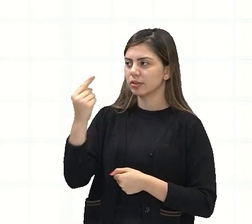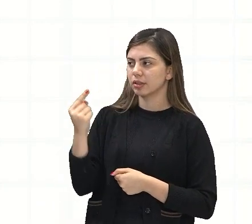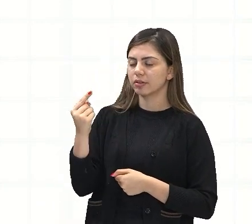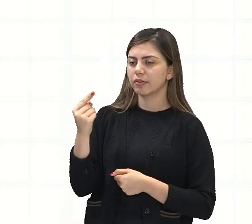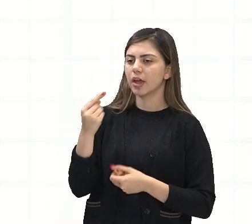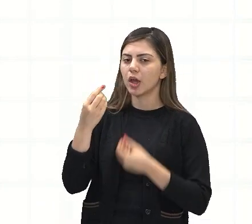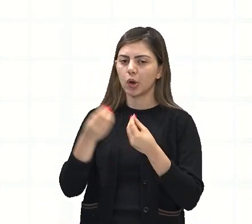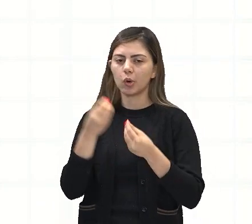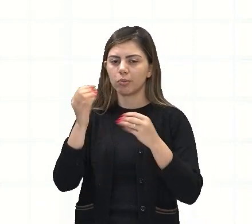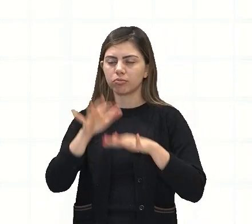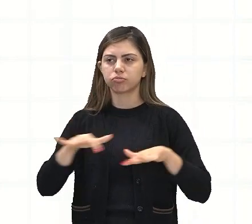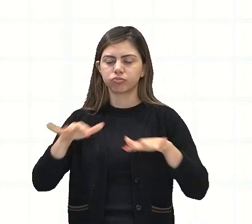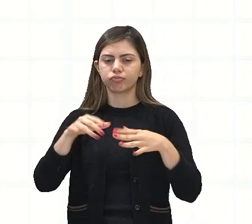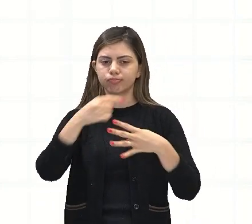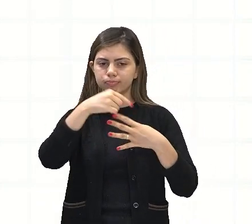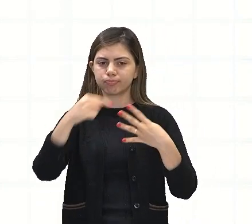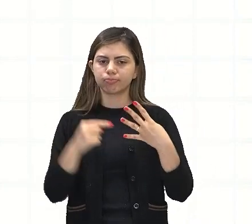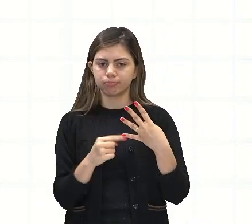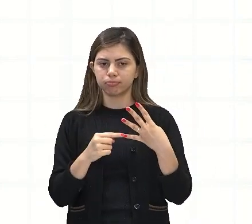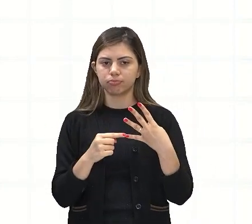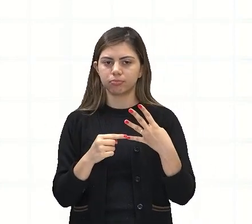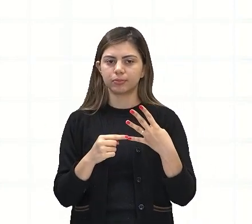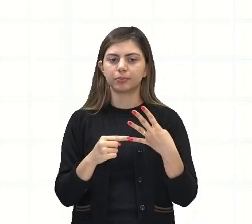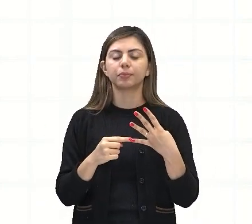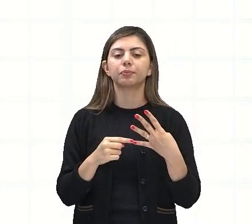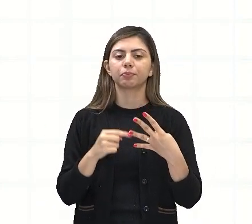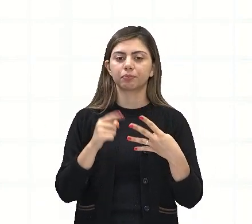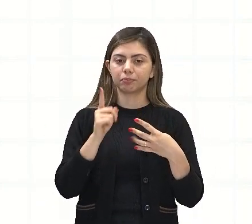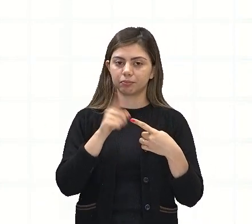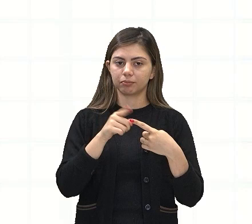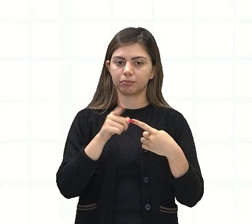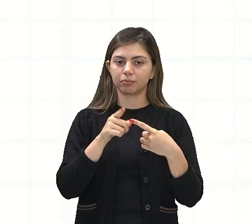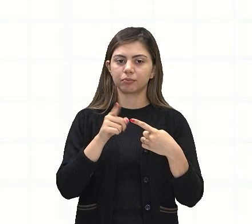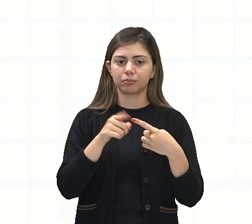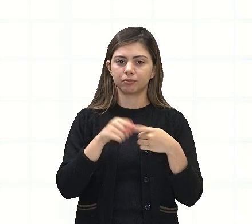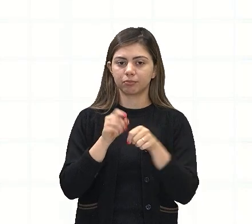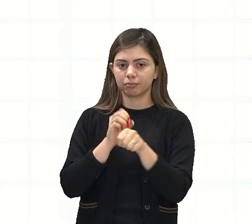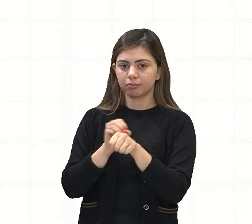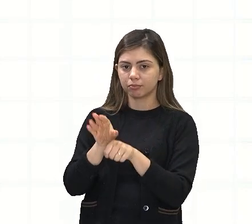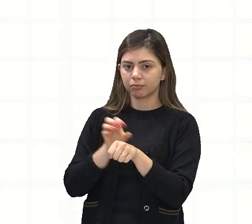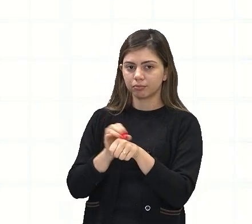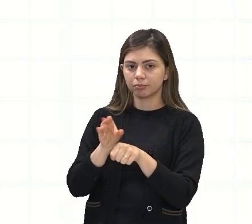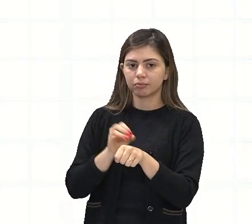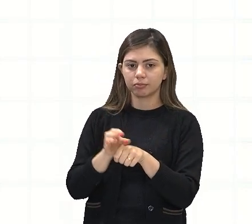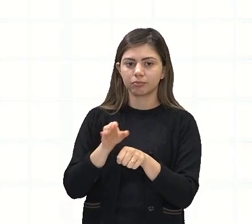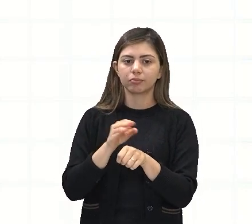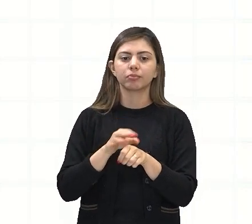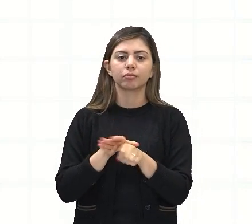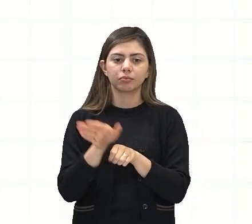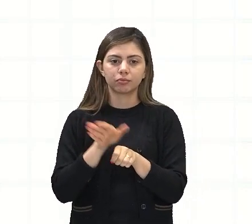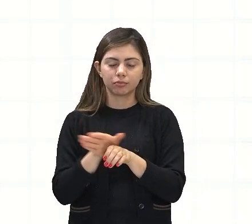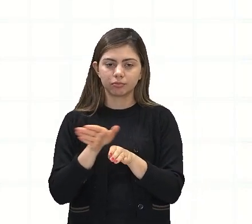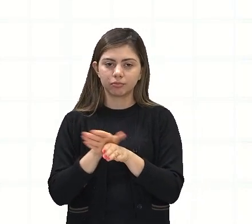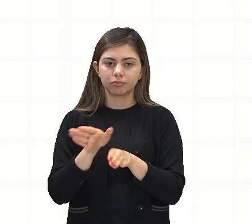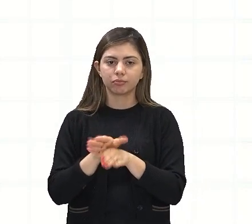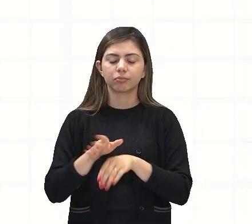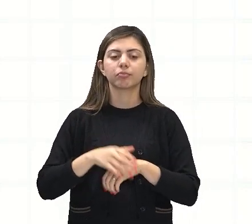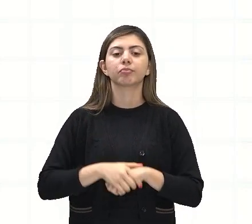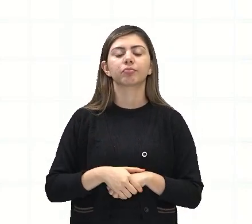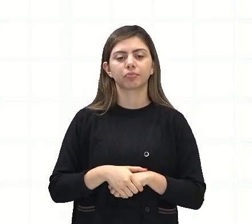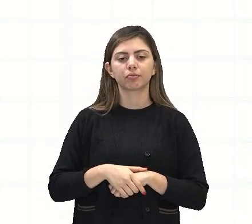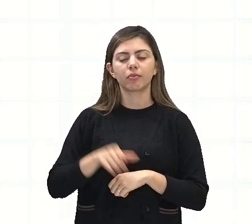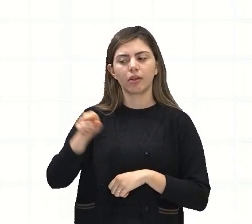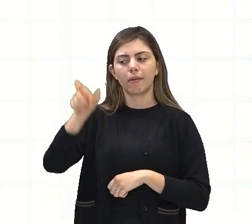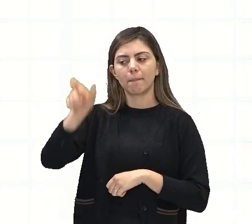noção geral. Então, a tipologia textual injunção ou texto injuntivo ou instrutivo vai orientar o